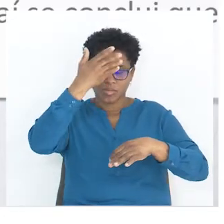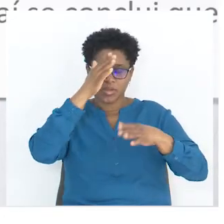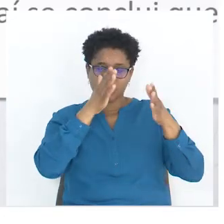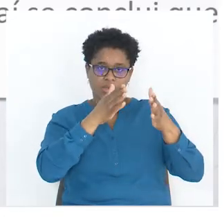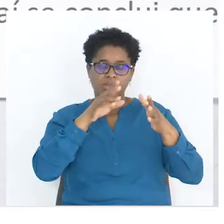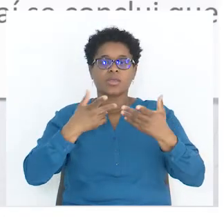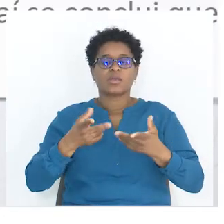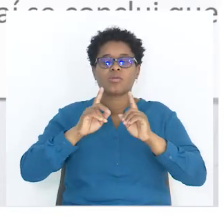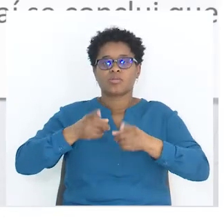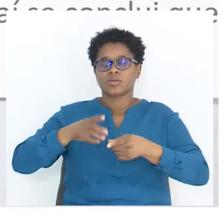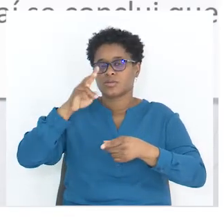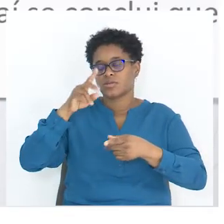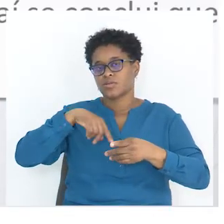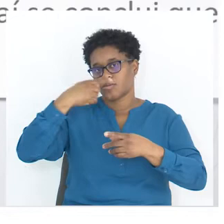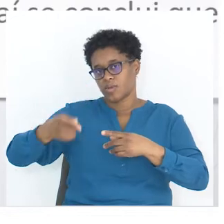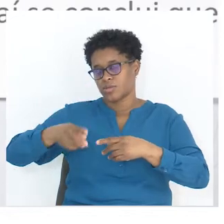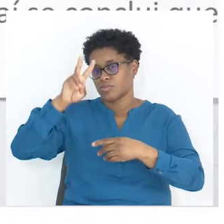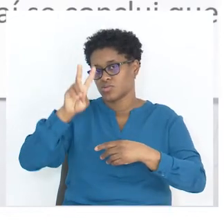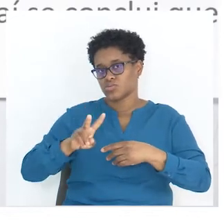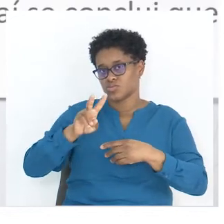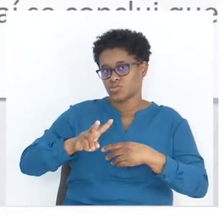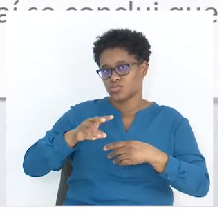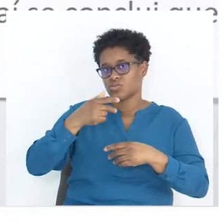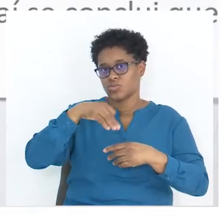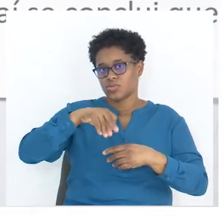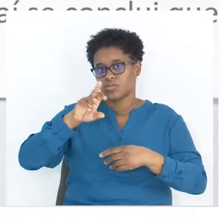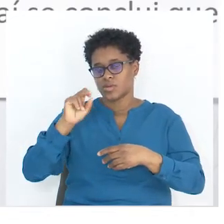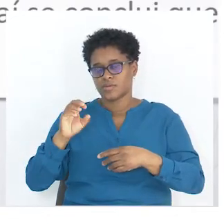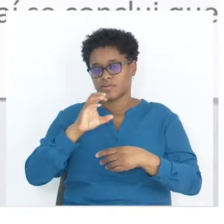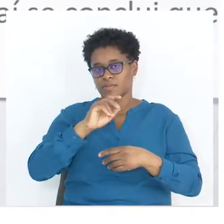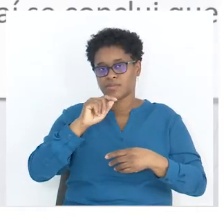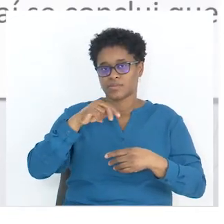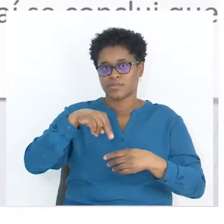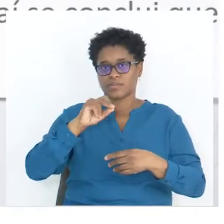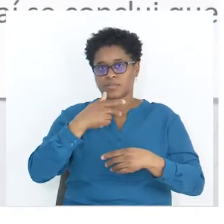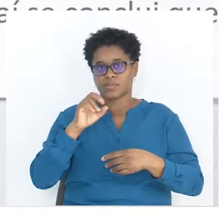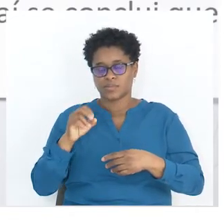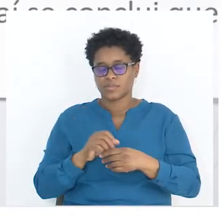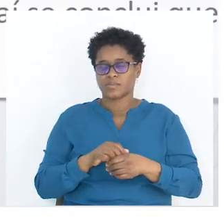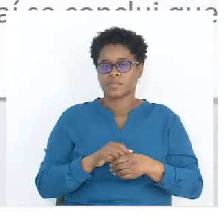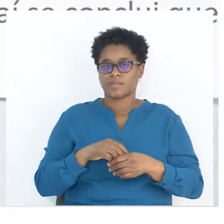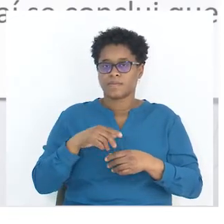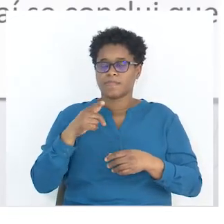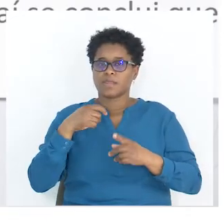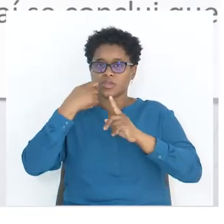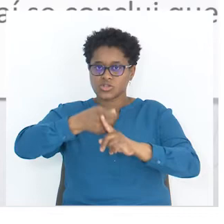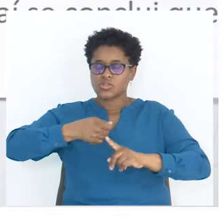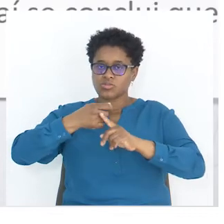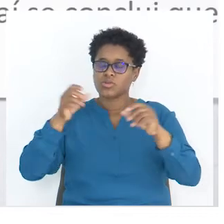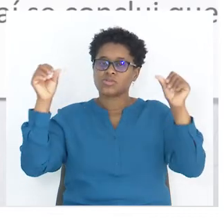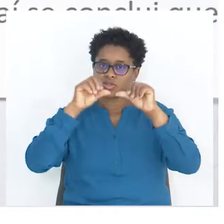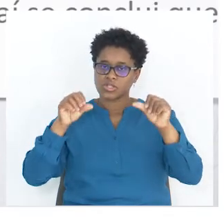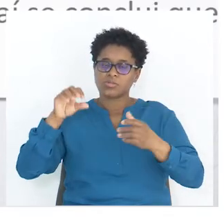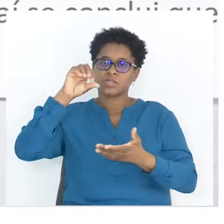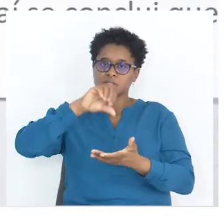parágrafo e passavas para o segundo parágrafo. A serotonina relaciona-se com as variações de humor, a dopamina estimula o